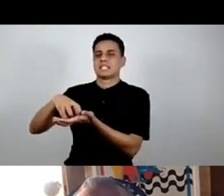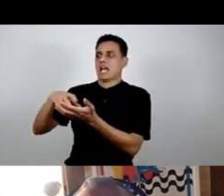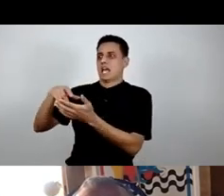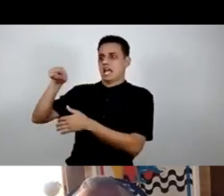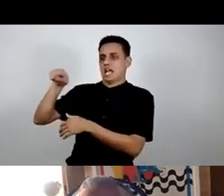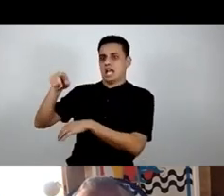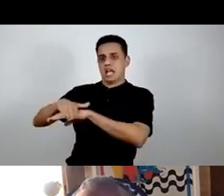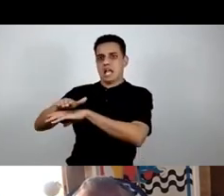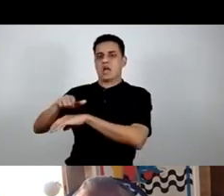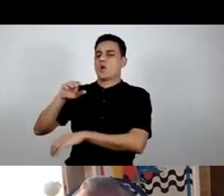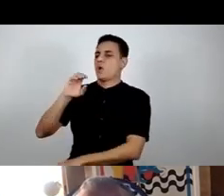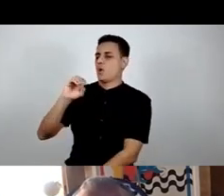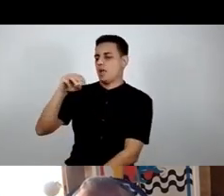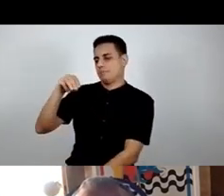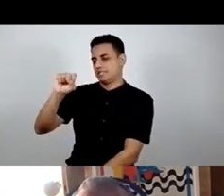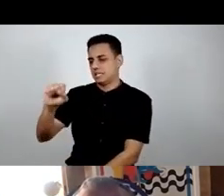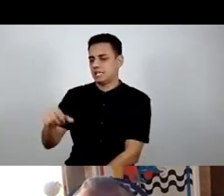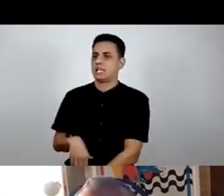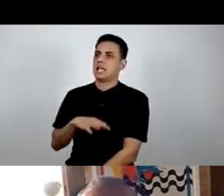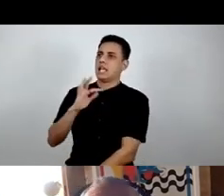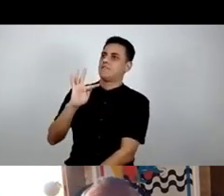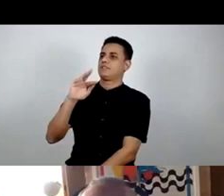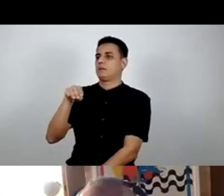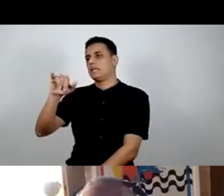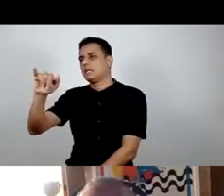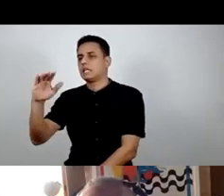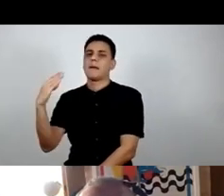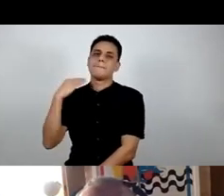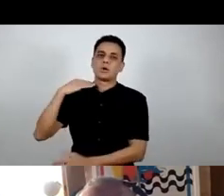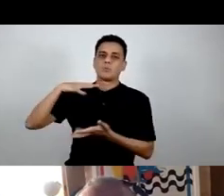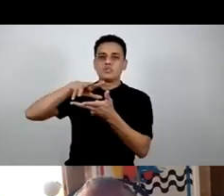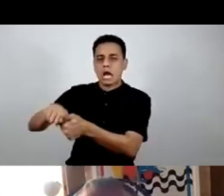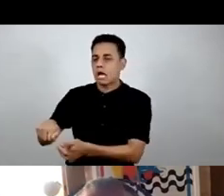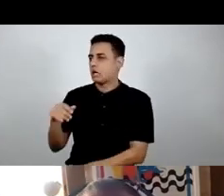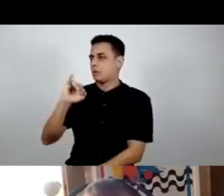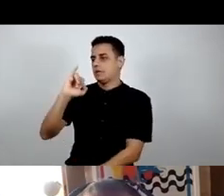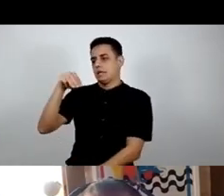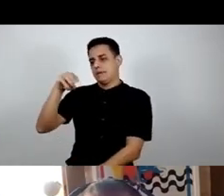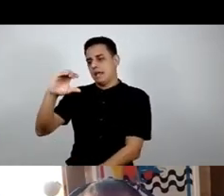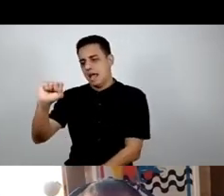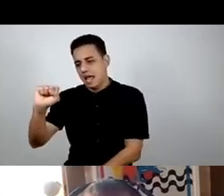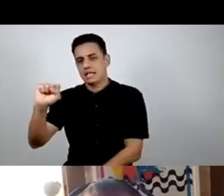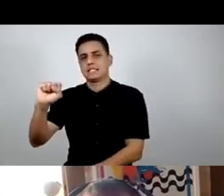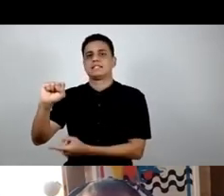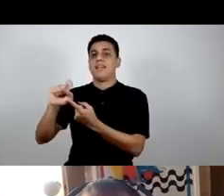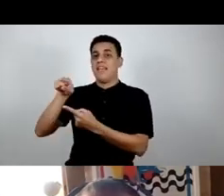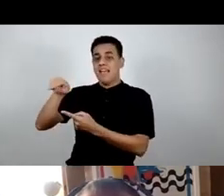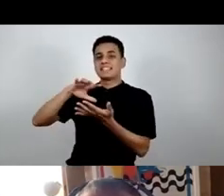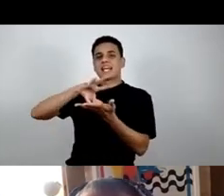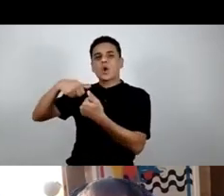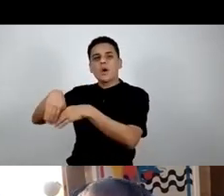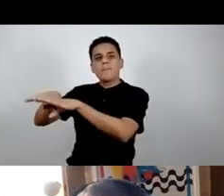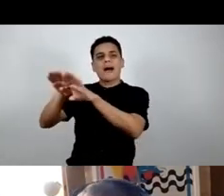multilaterais, OMC, Banco Mundial, FMI, OMS mesmo, ela é uma globalização controlada, ela é uma espécie